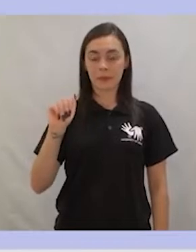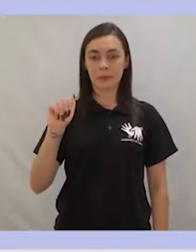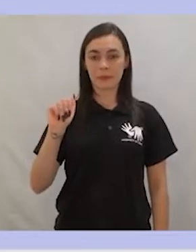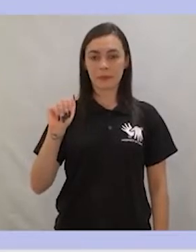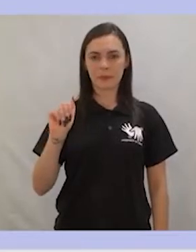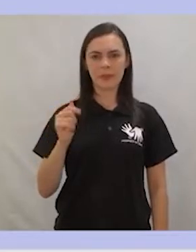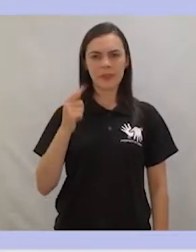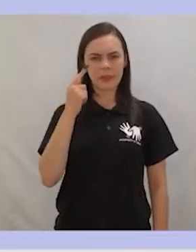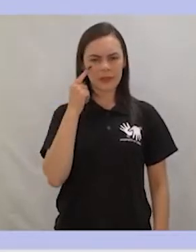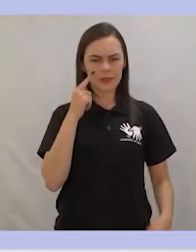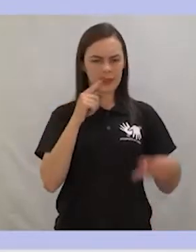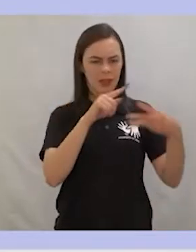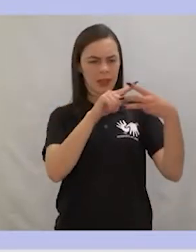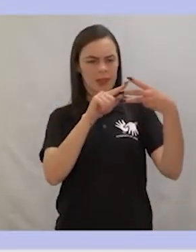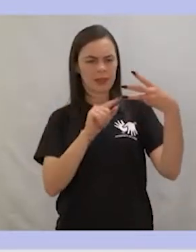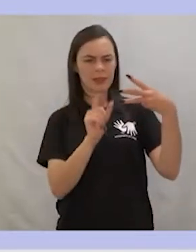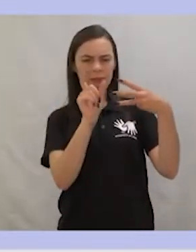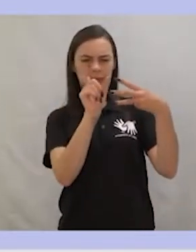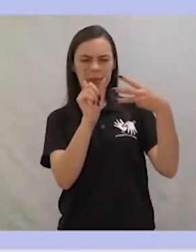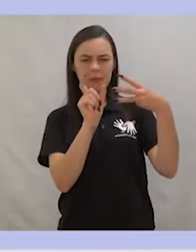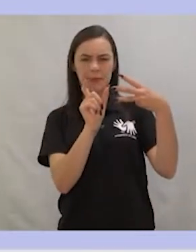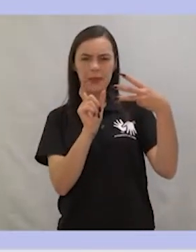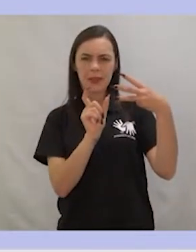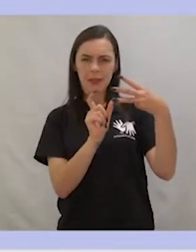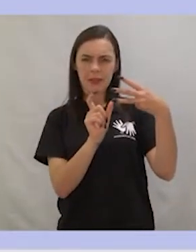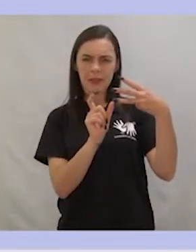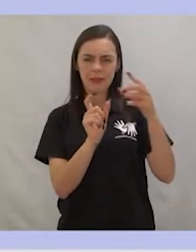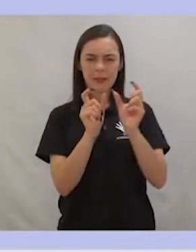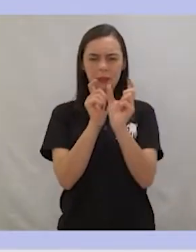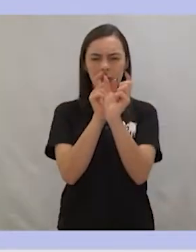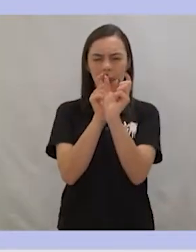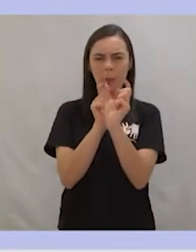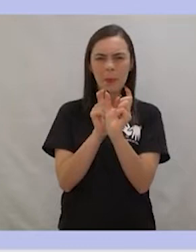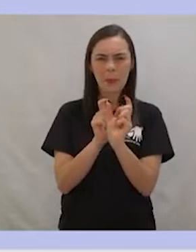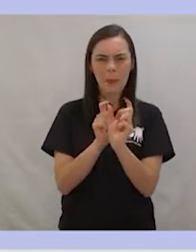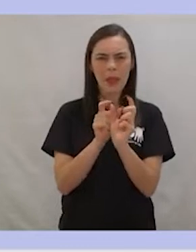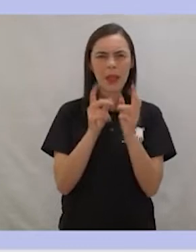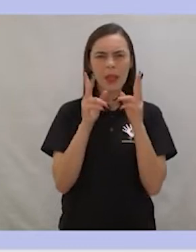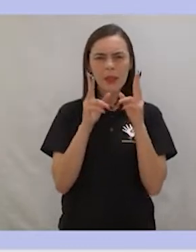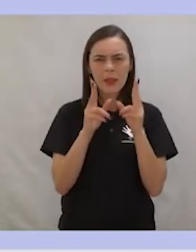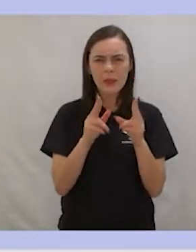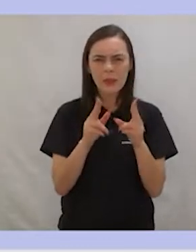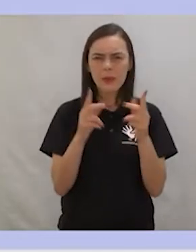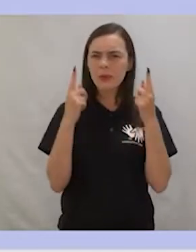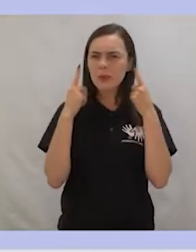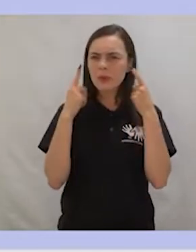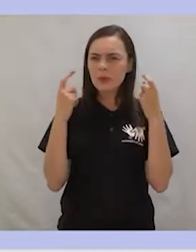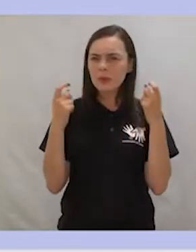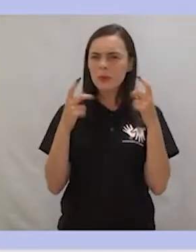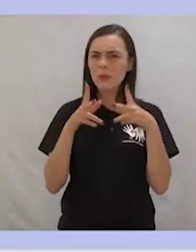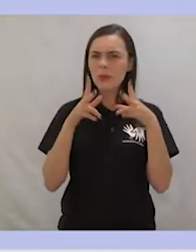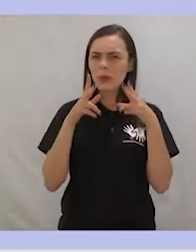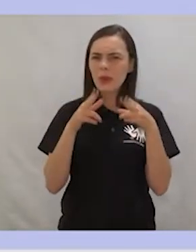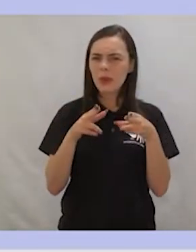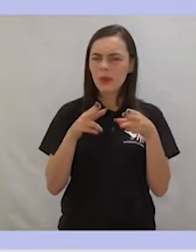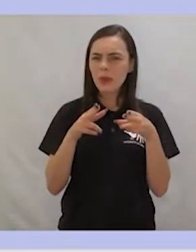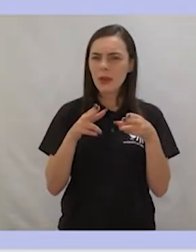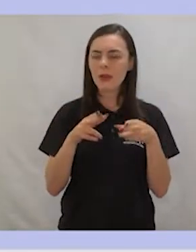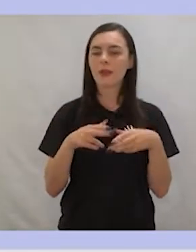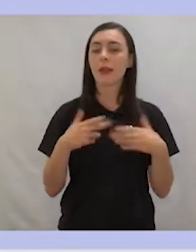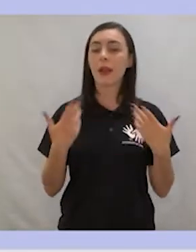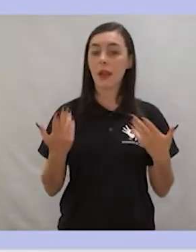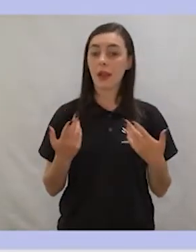Polenta. Vocês viram que as 3 palavras, elas terminaram iguais? Elas têm o mesmo som final